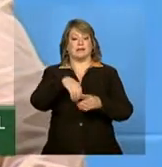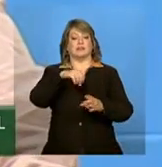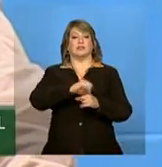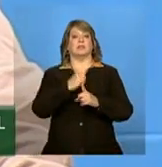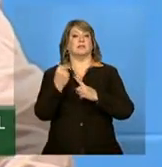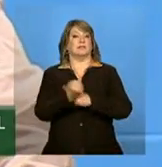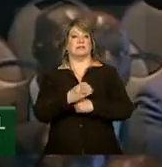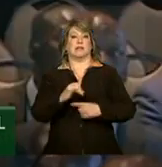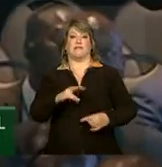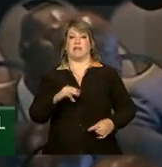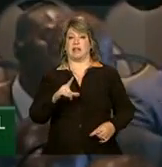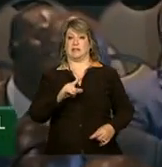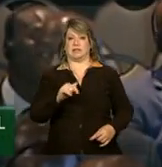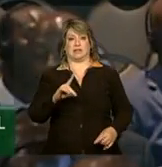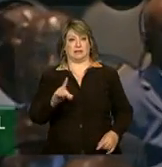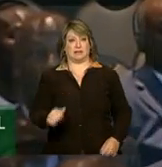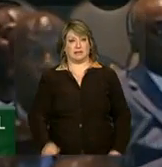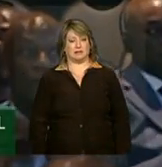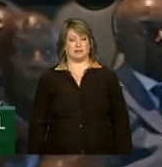sociedade civilizada.